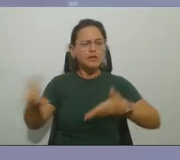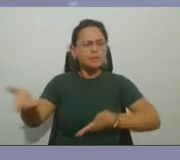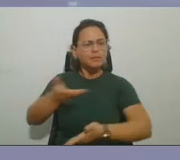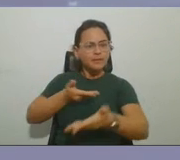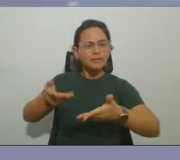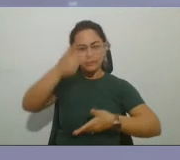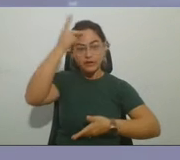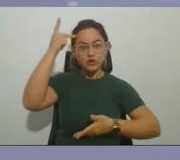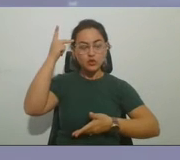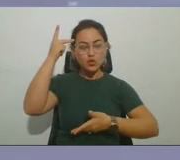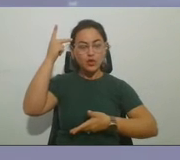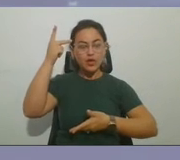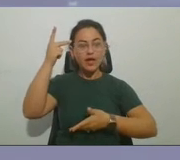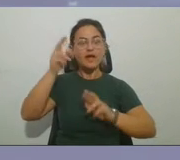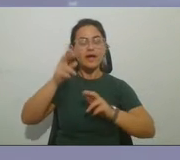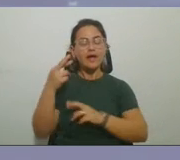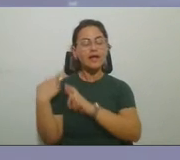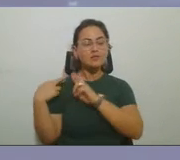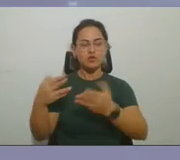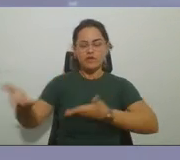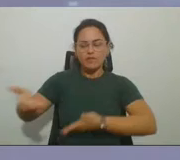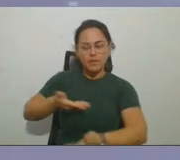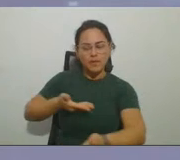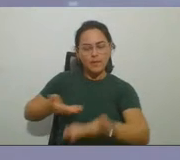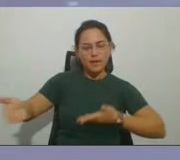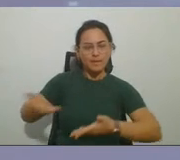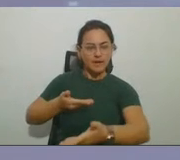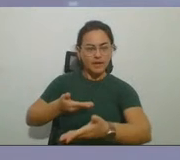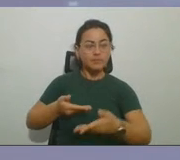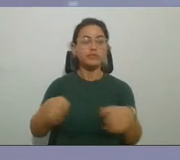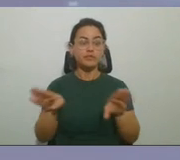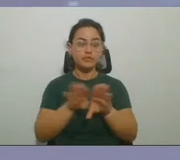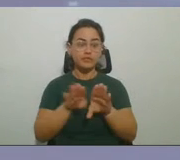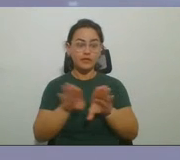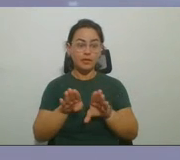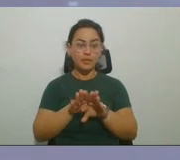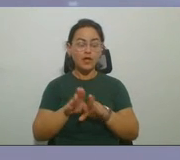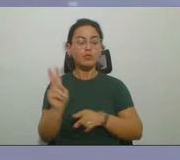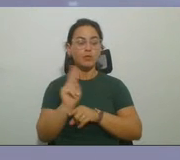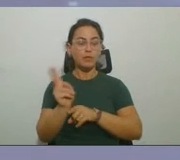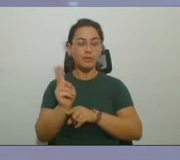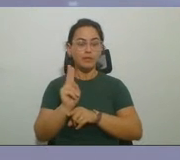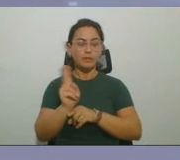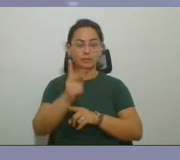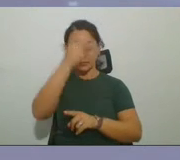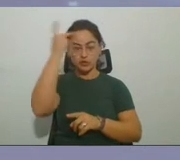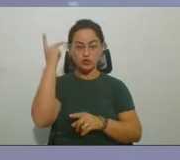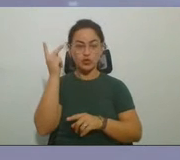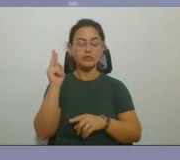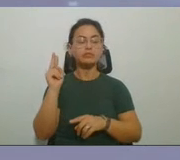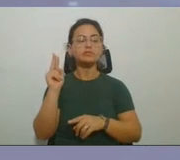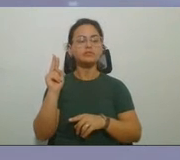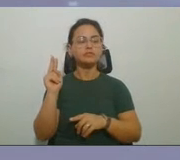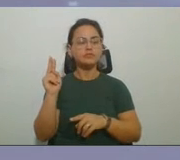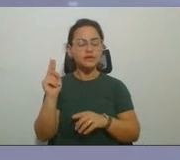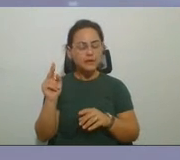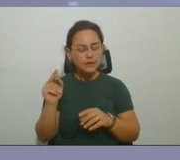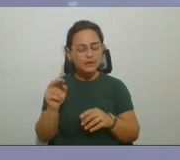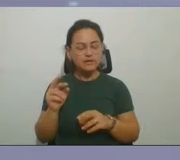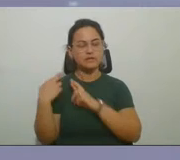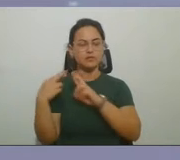mediadoras de mesas e também aos monitores e monitoras e